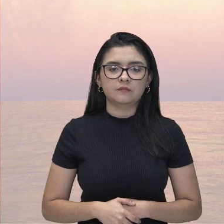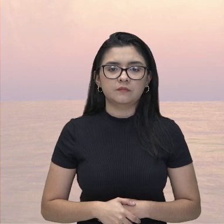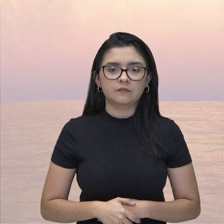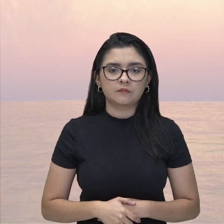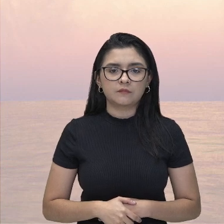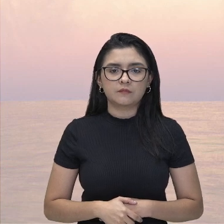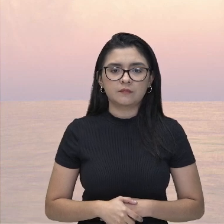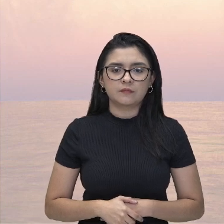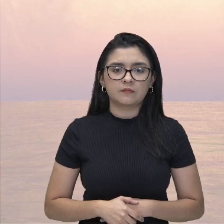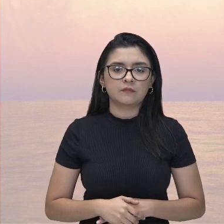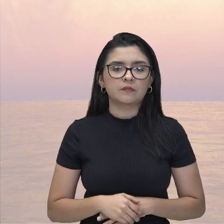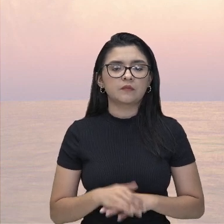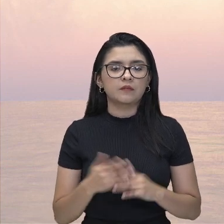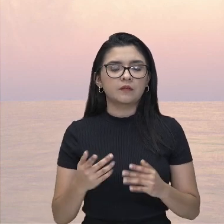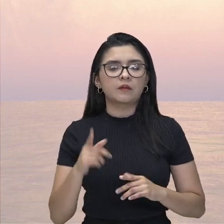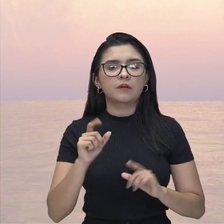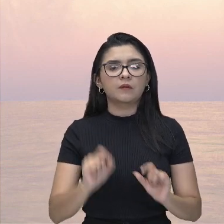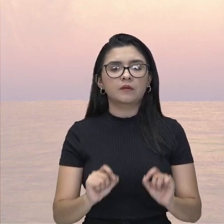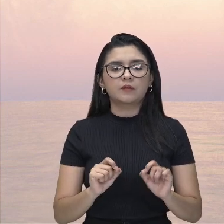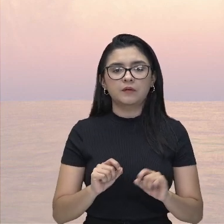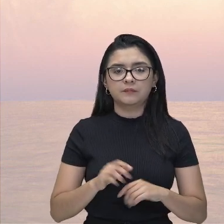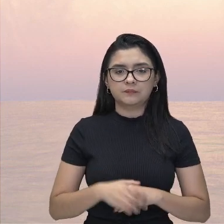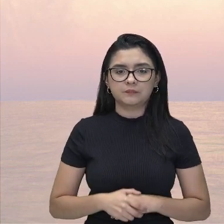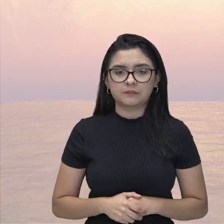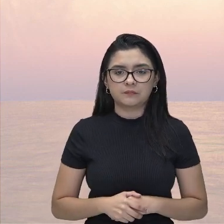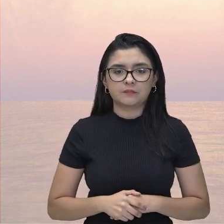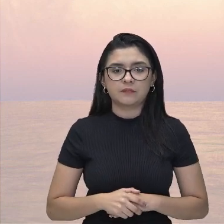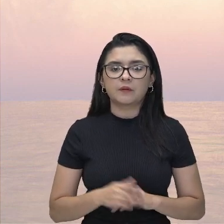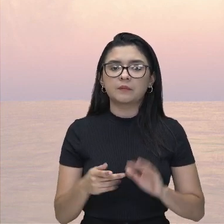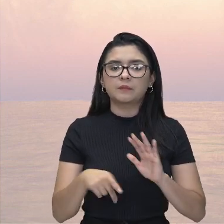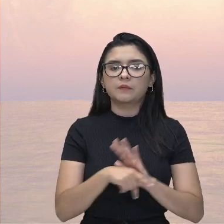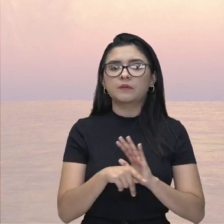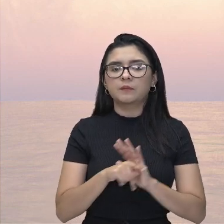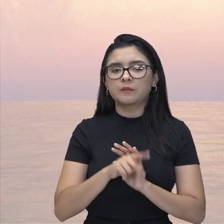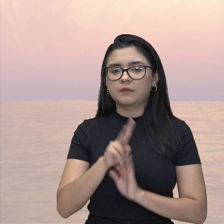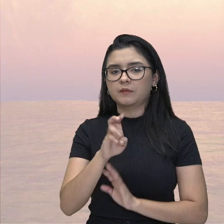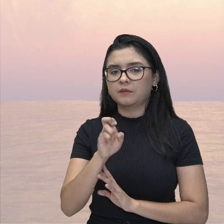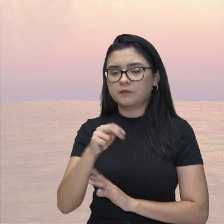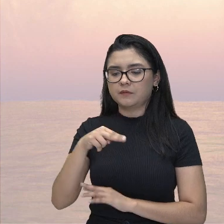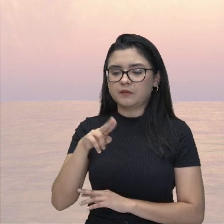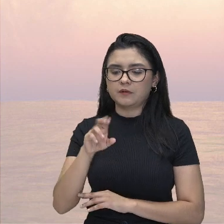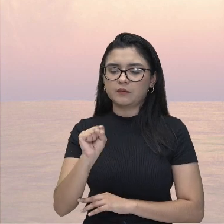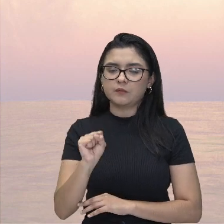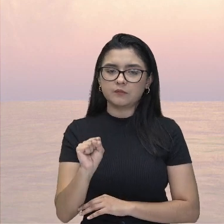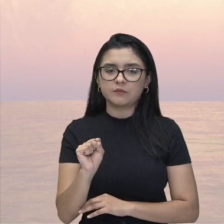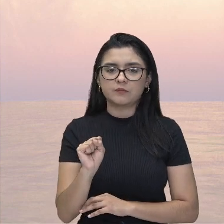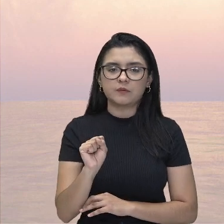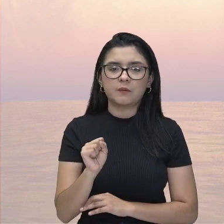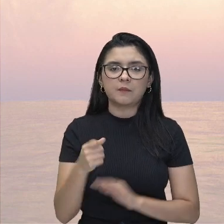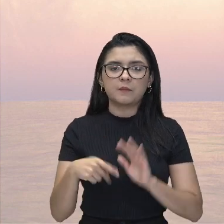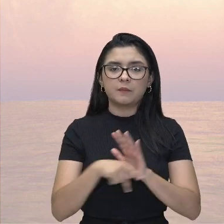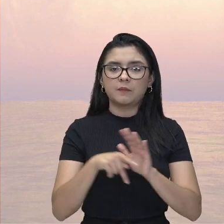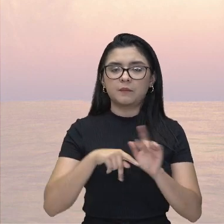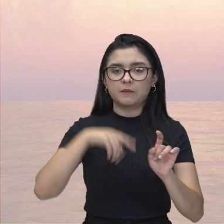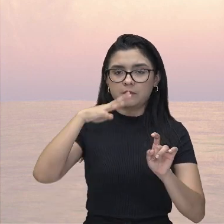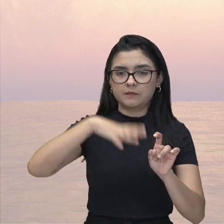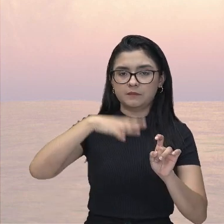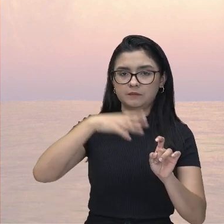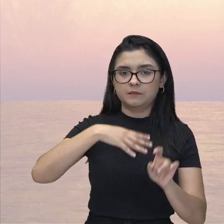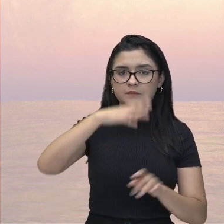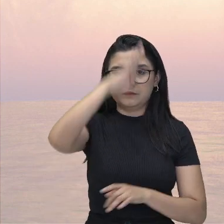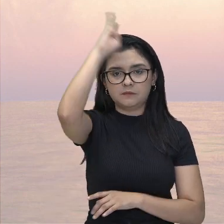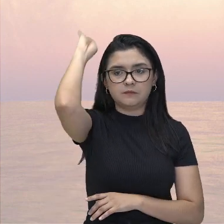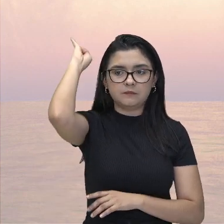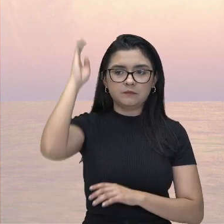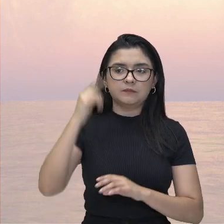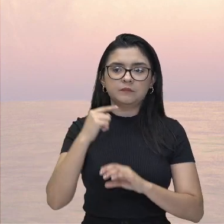dias em Honor a ven asro Dea del amor na mitologia romana Venus é a deusa do